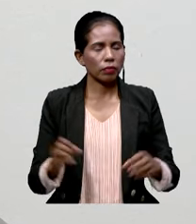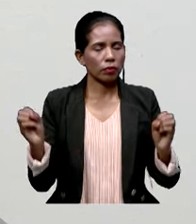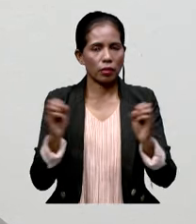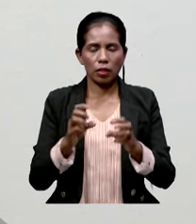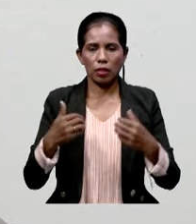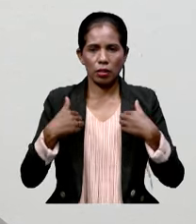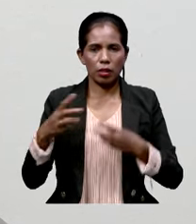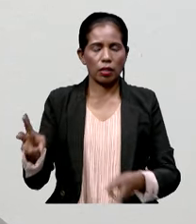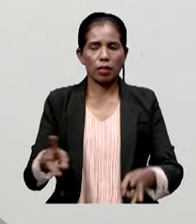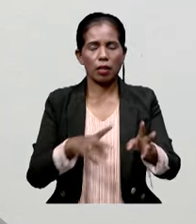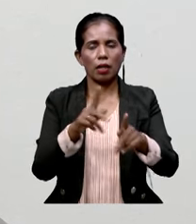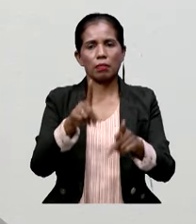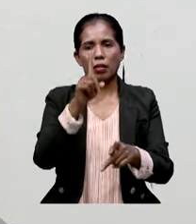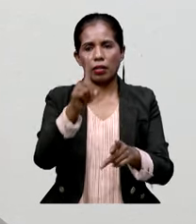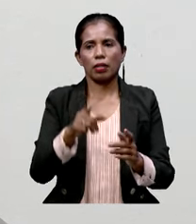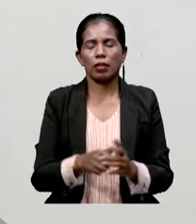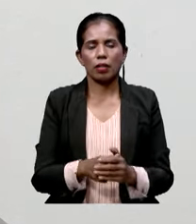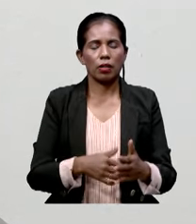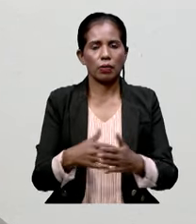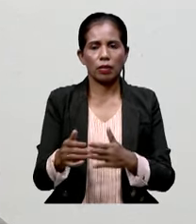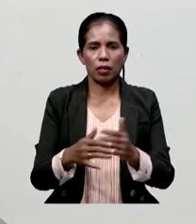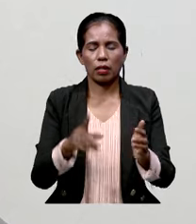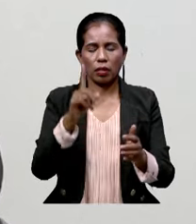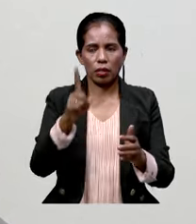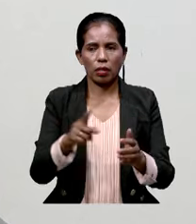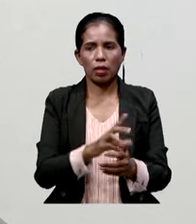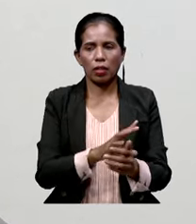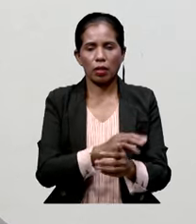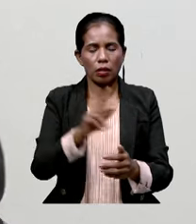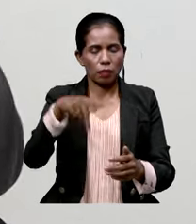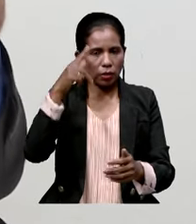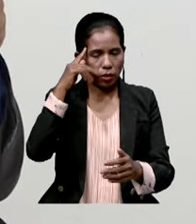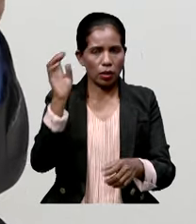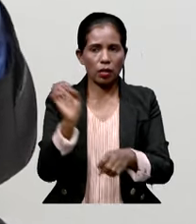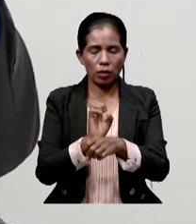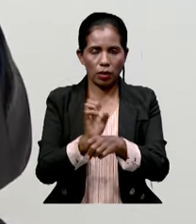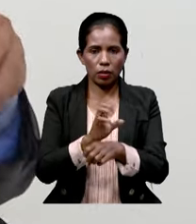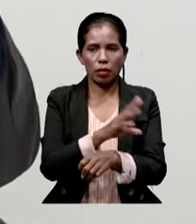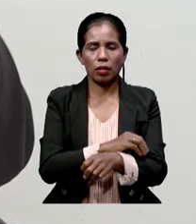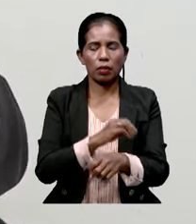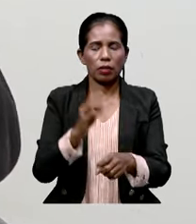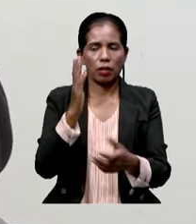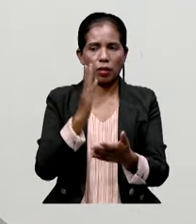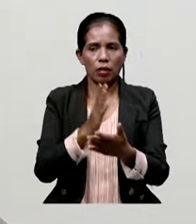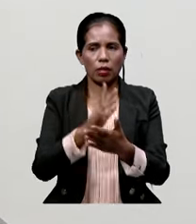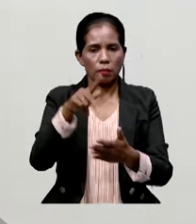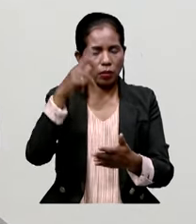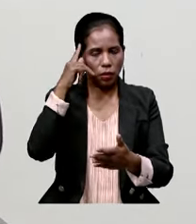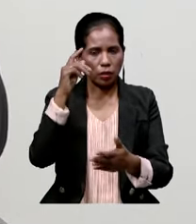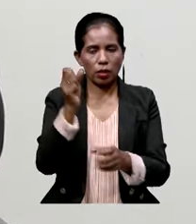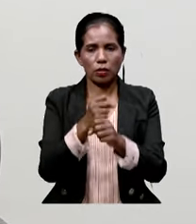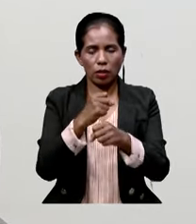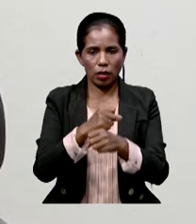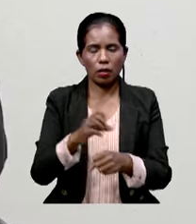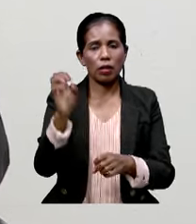ba emaida qualquer ida, quer ne poder político, poder econômico atu intervém e a política editorial.